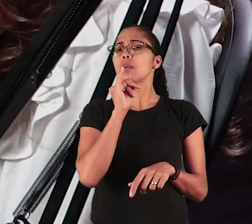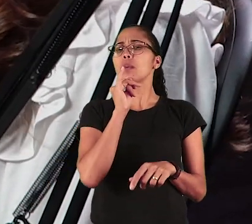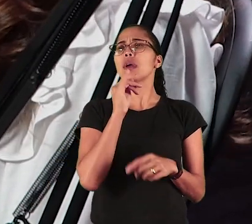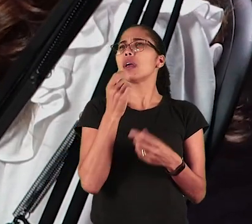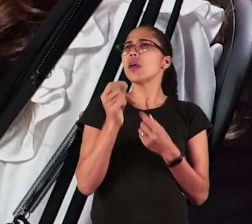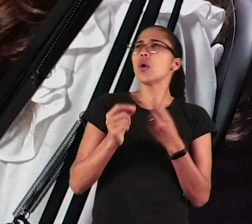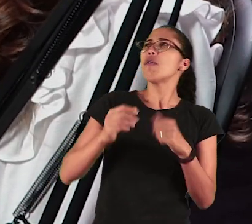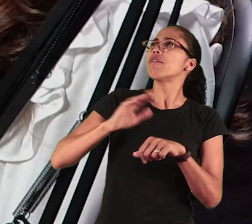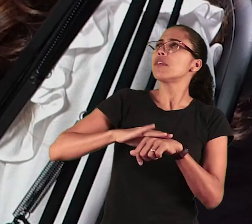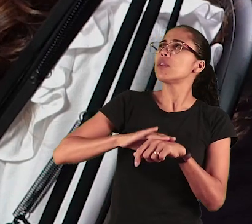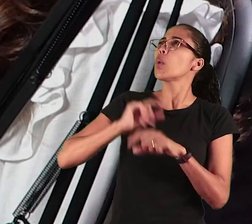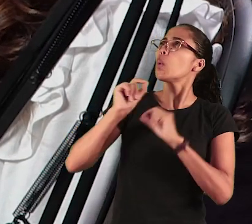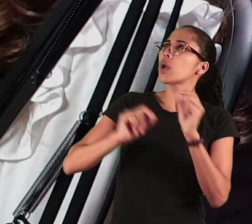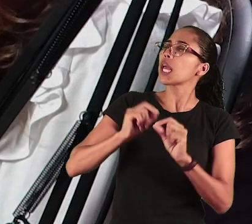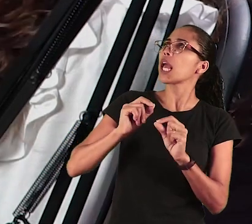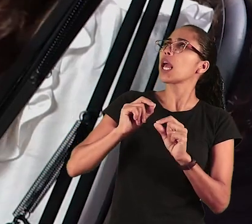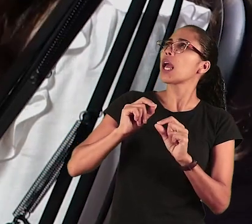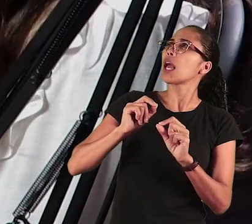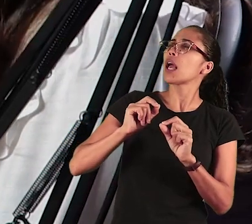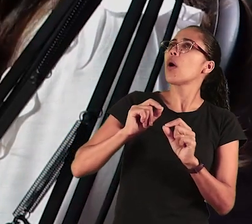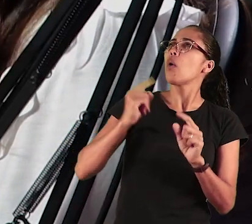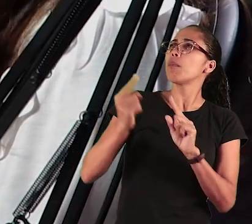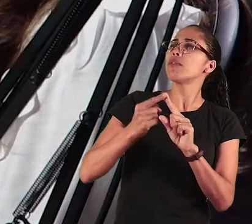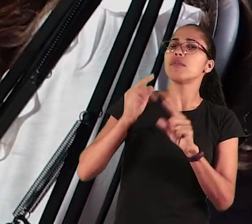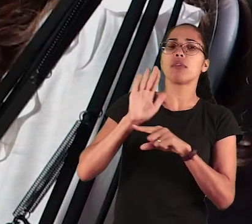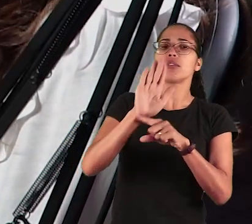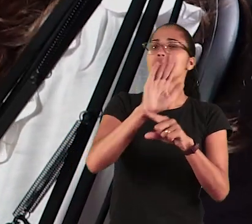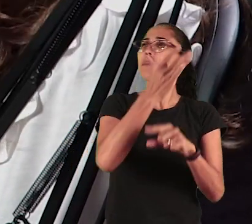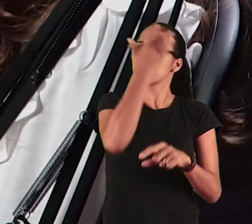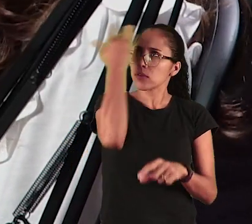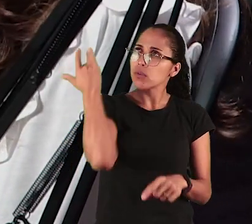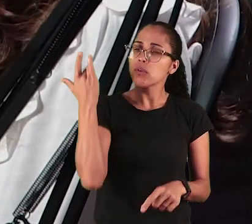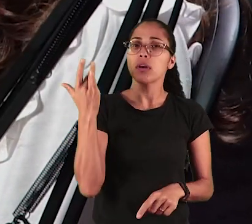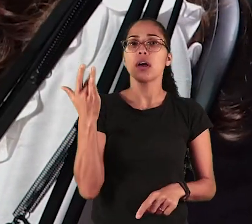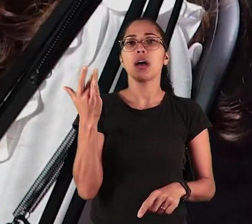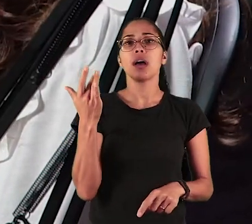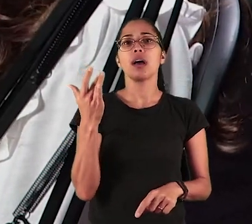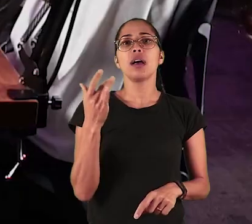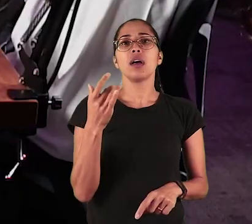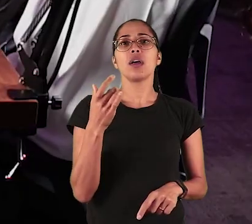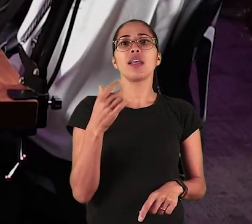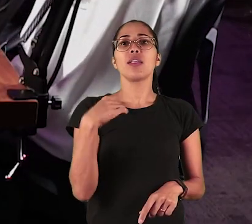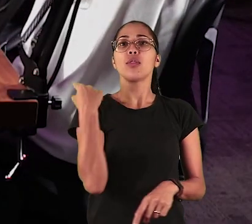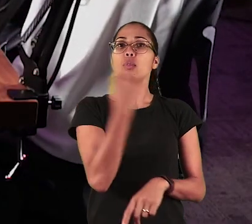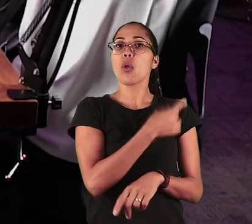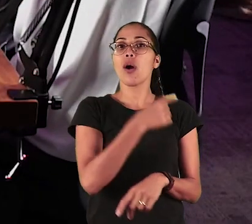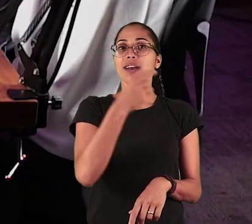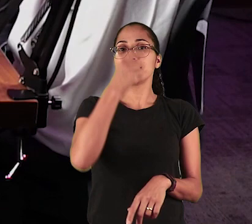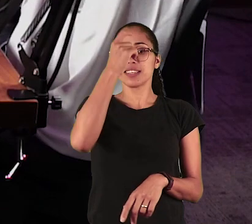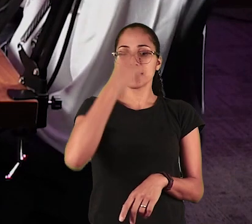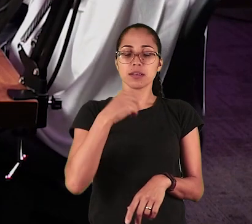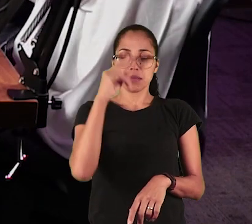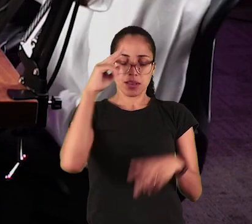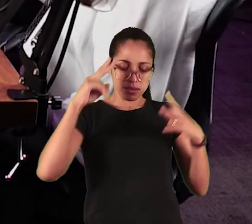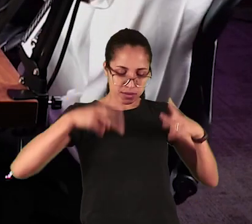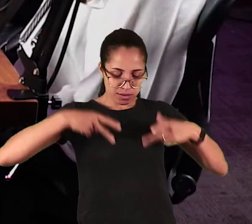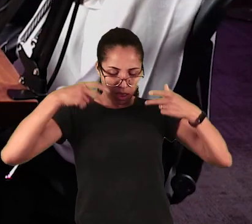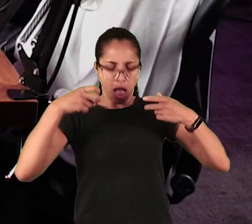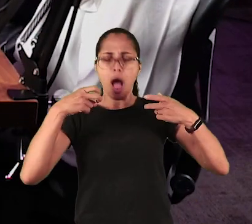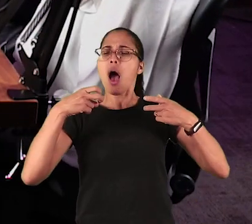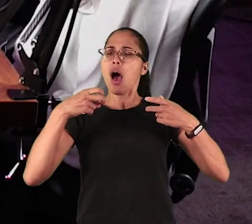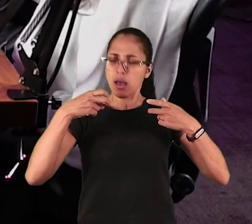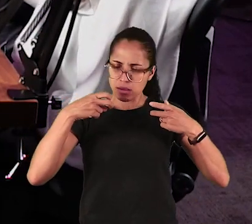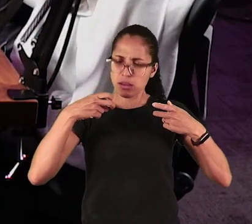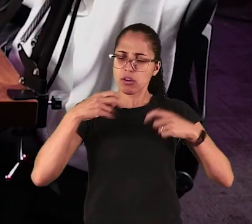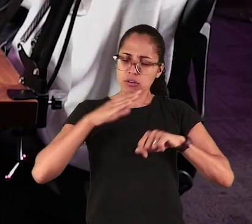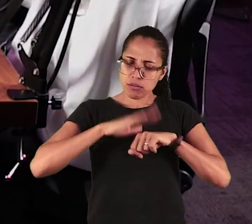faço para ajudar mais as pessoas e outra a gente começa a se olhar como referência que a gente saber que a gente